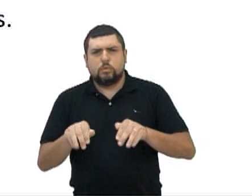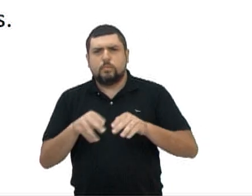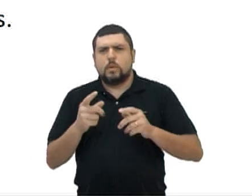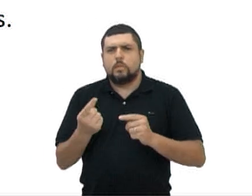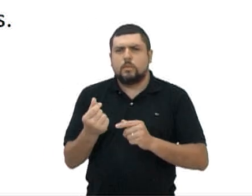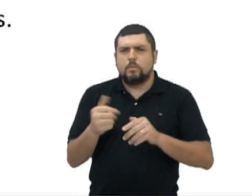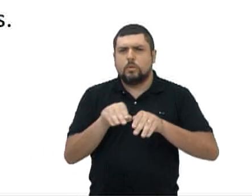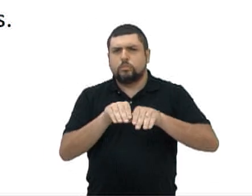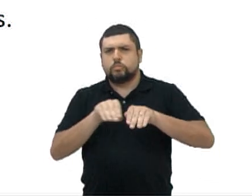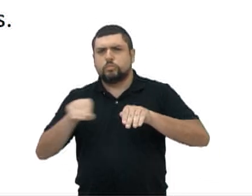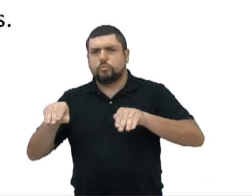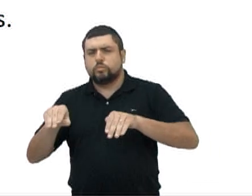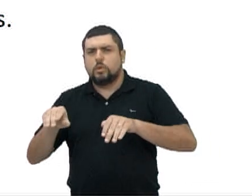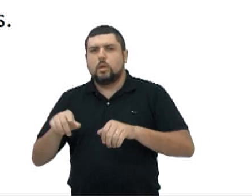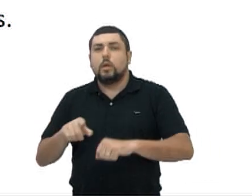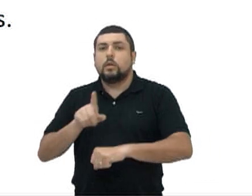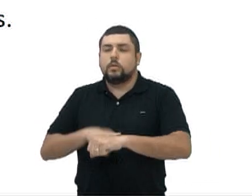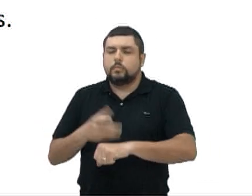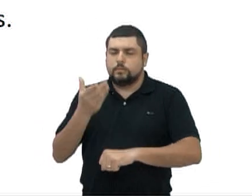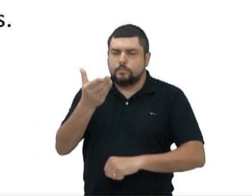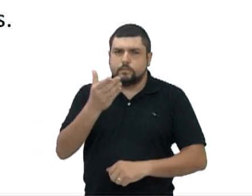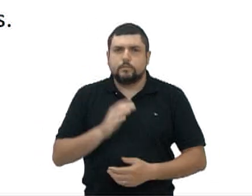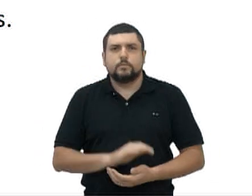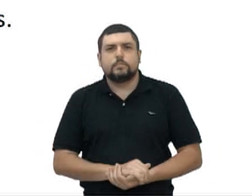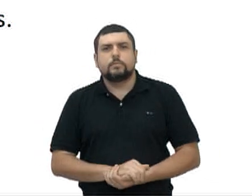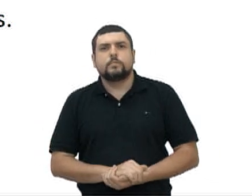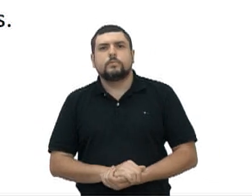preços. Tempo lá para vocês responderem.